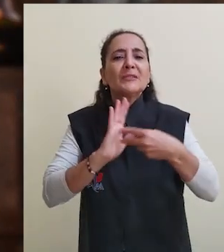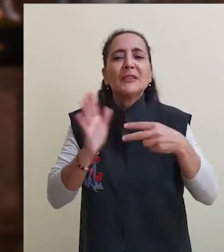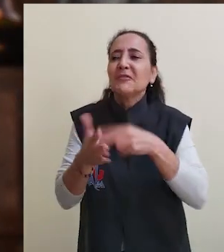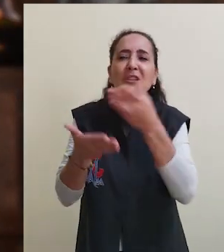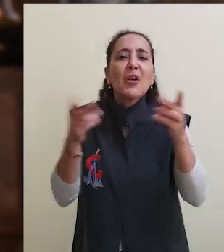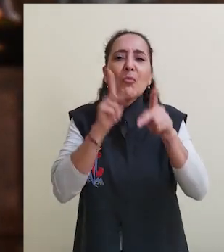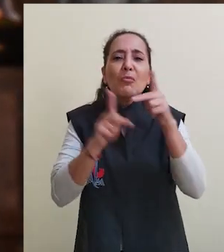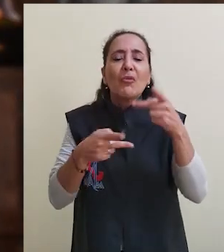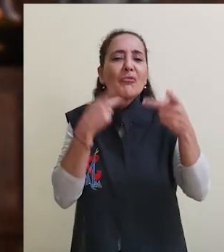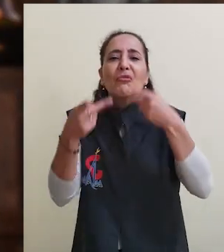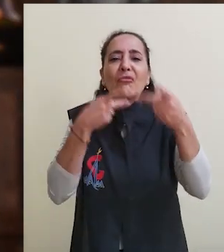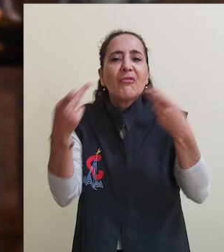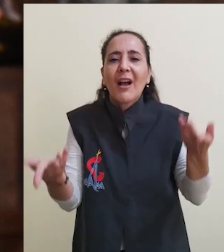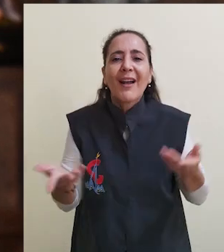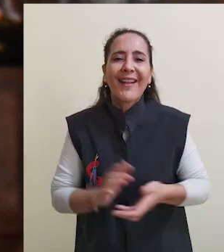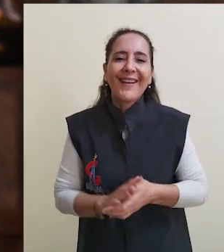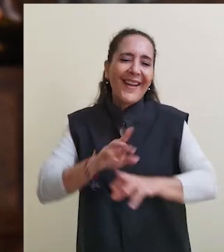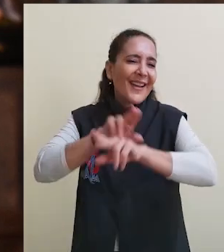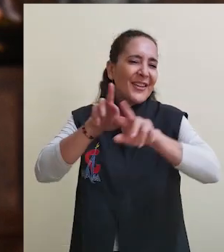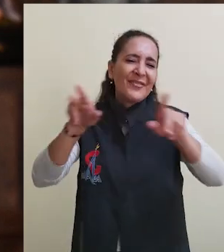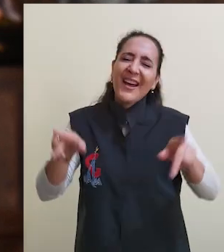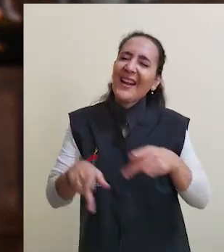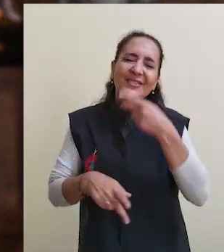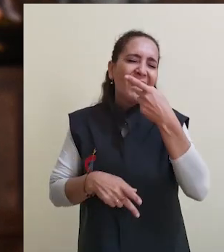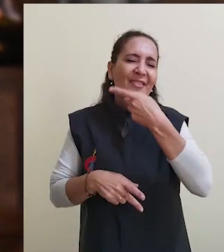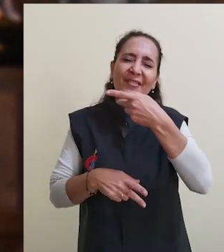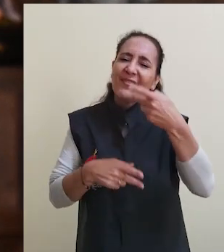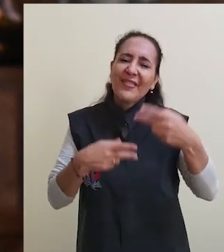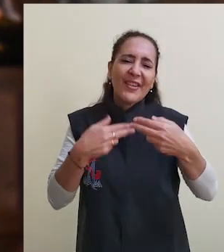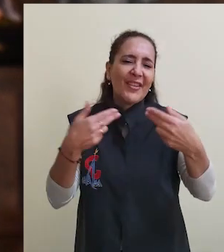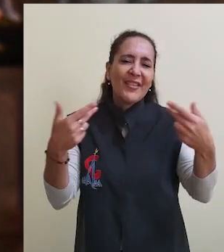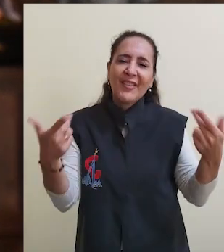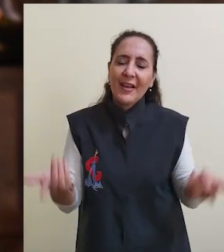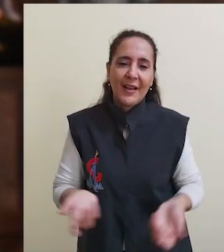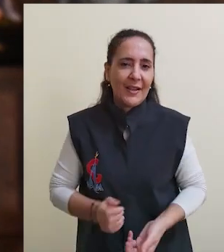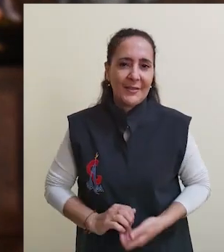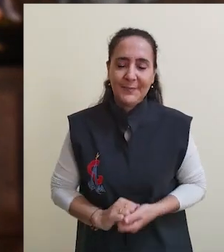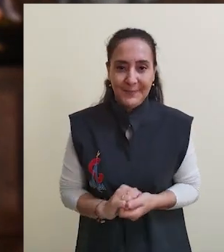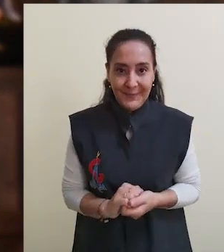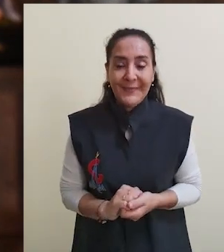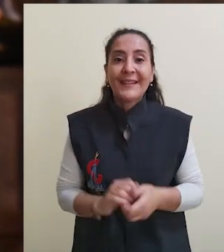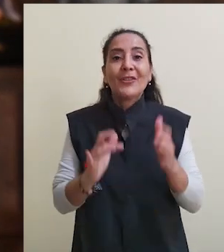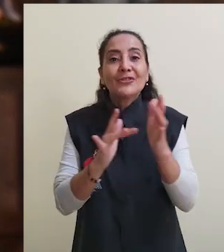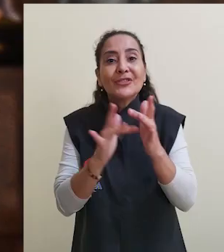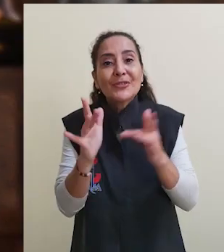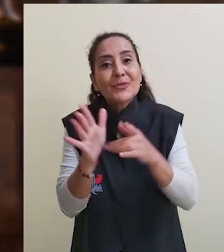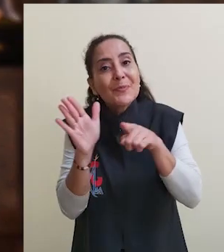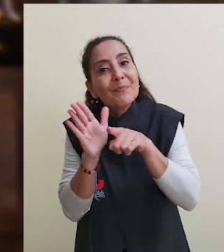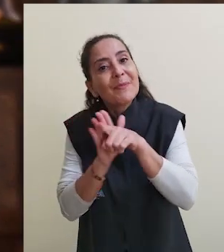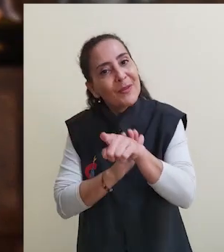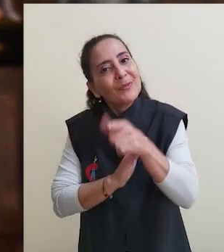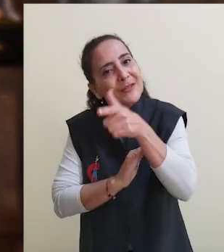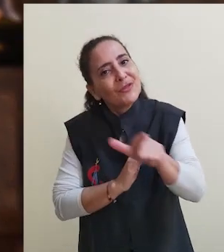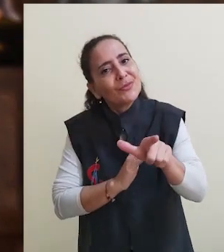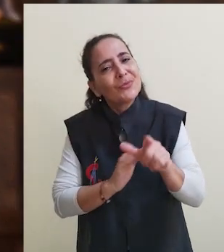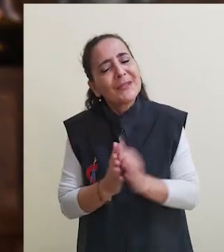tradições orais, né, entre os judeus, de que Elias voltaria, enfim, todas essas coisas. E aí então Jesus coloca a